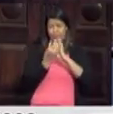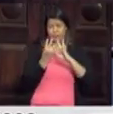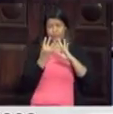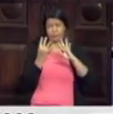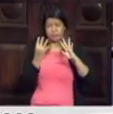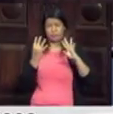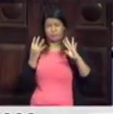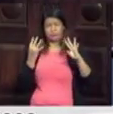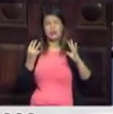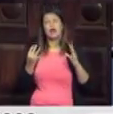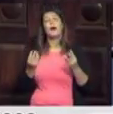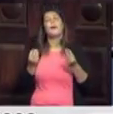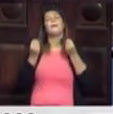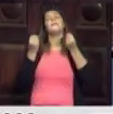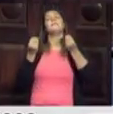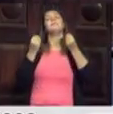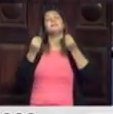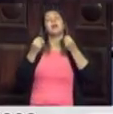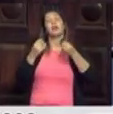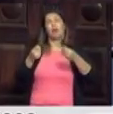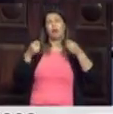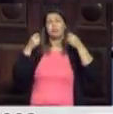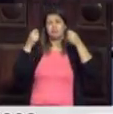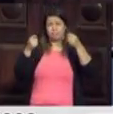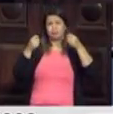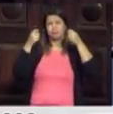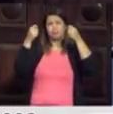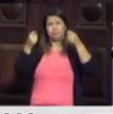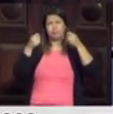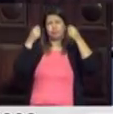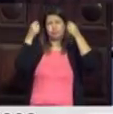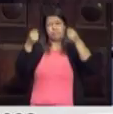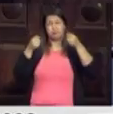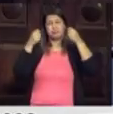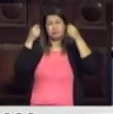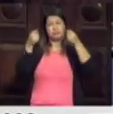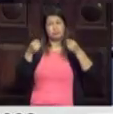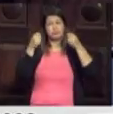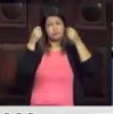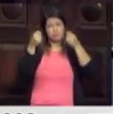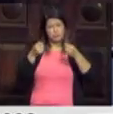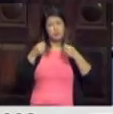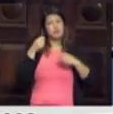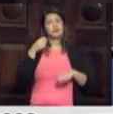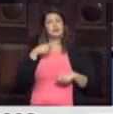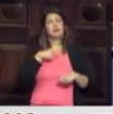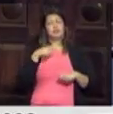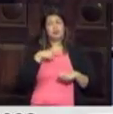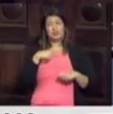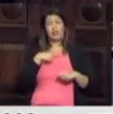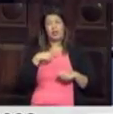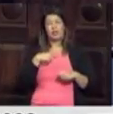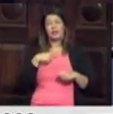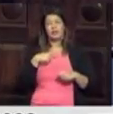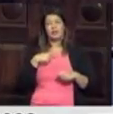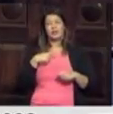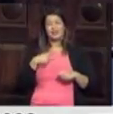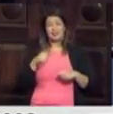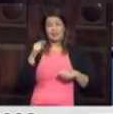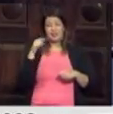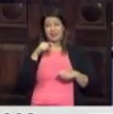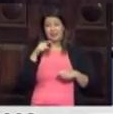Giulianelli, contra o czar Nicolau II, já no ambiente, já no contexto da